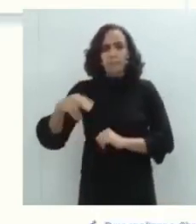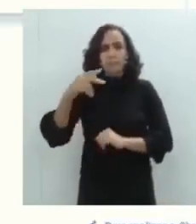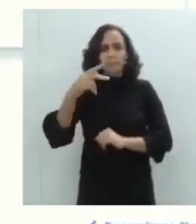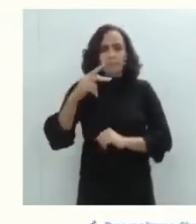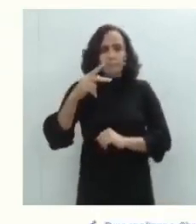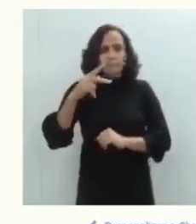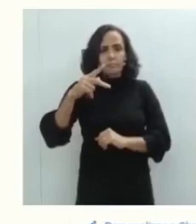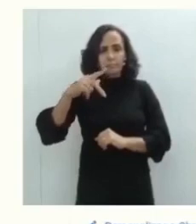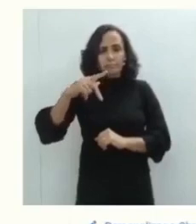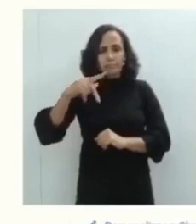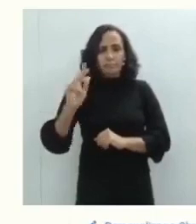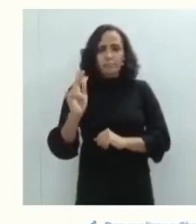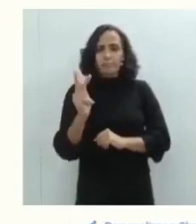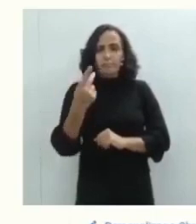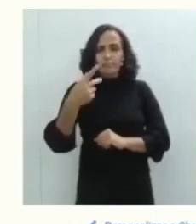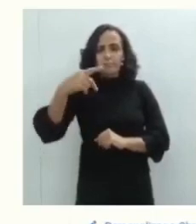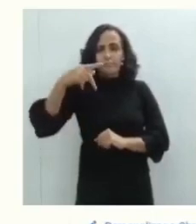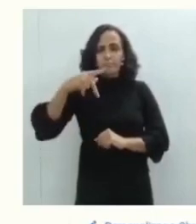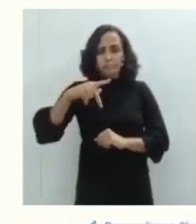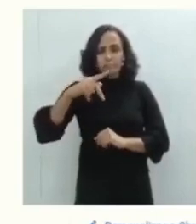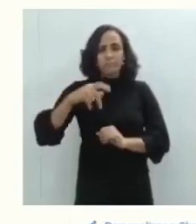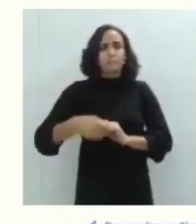dá uma verificada.